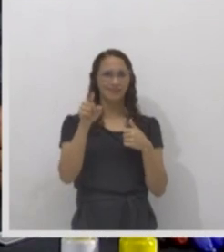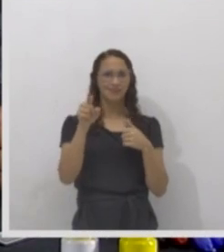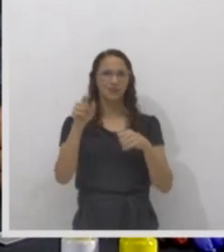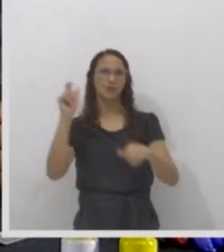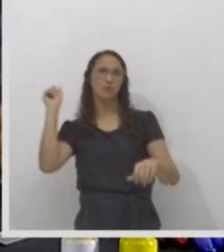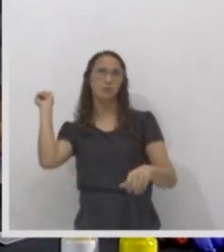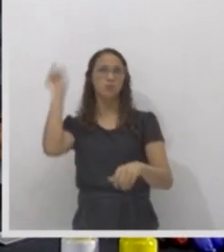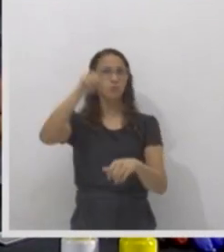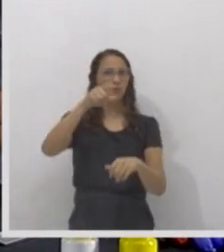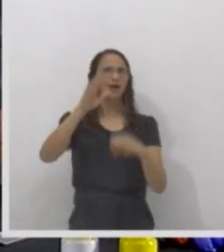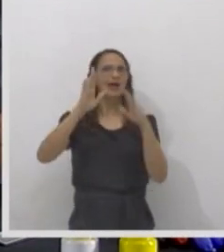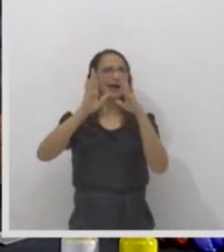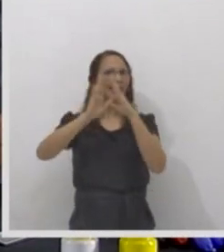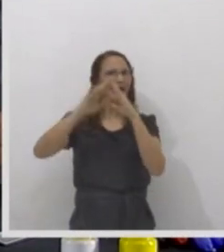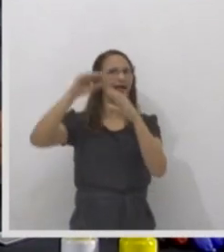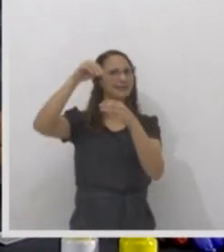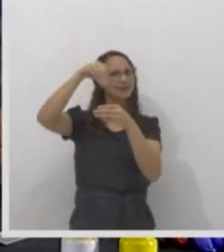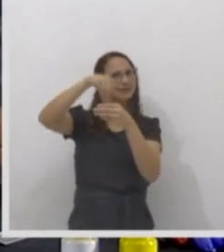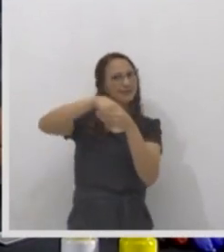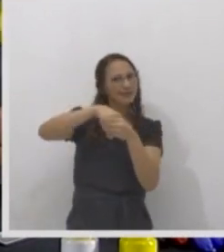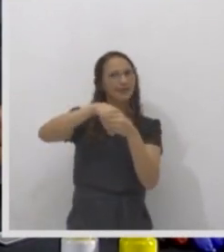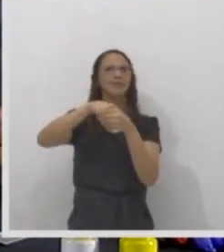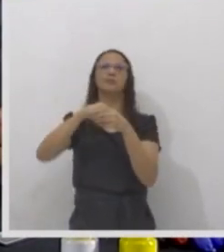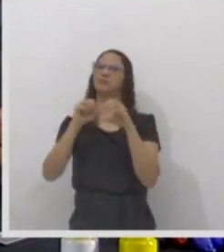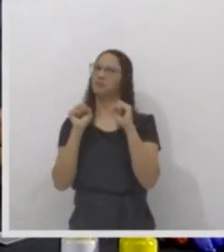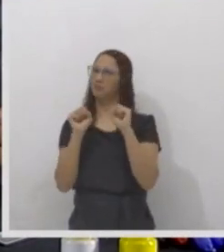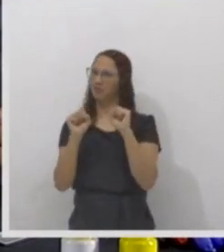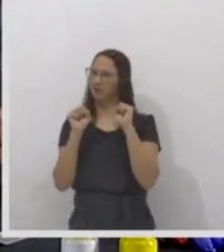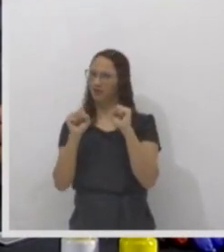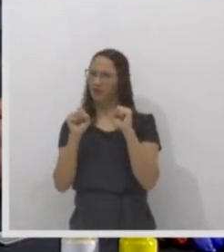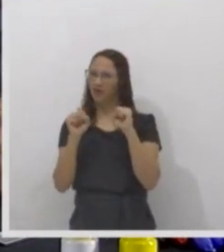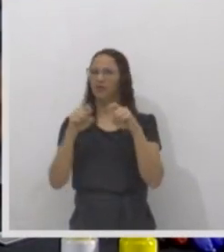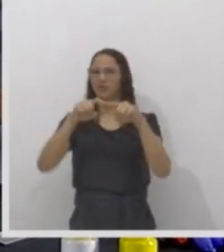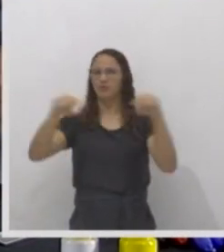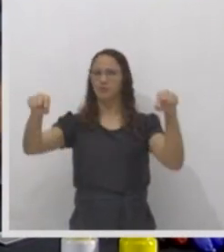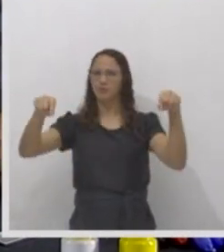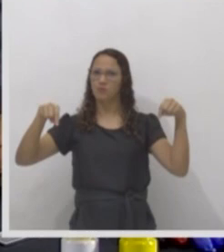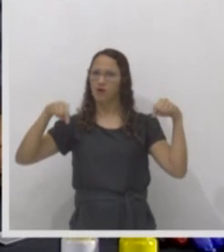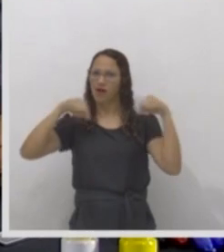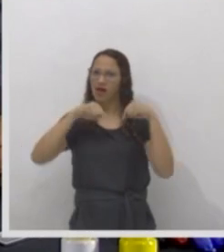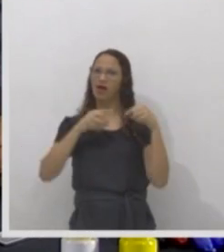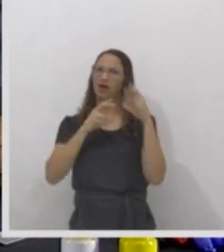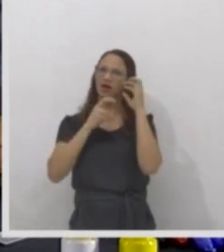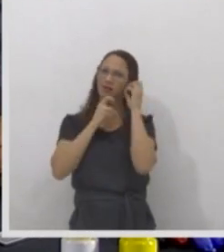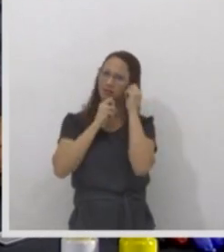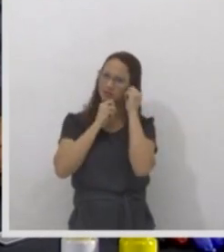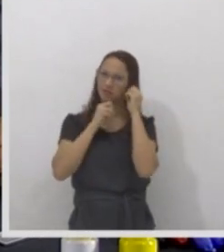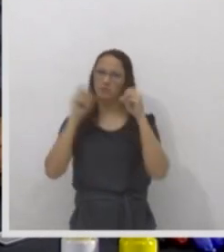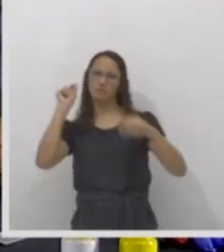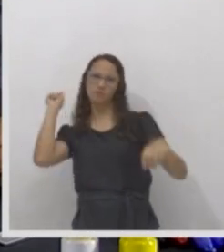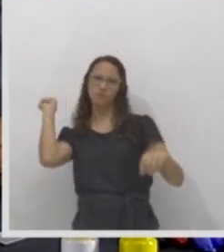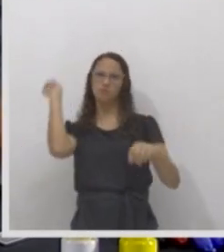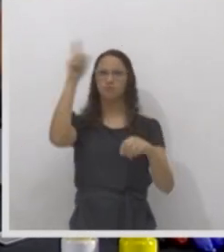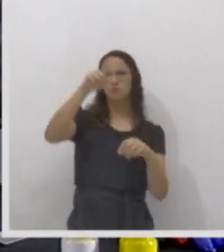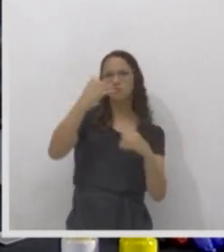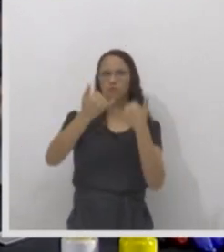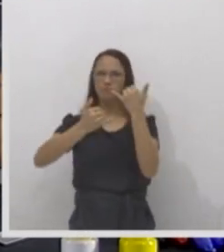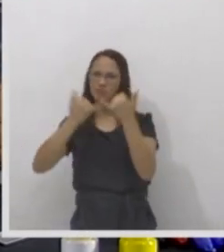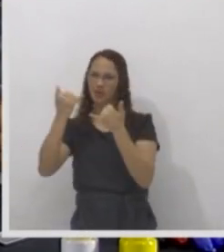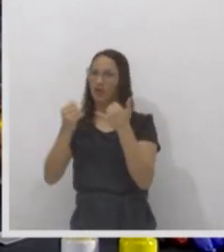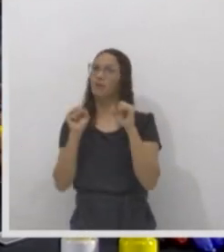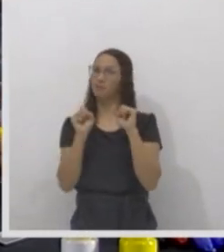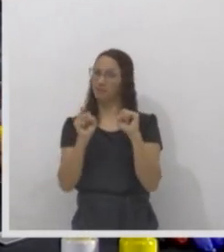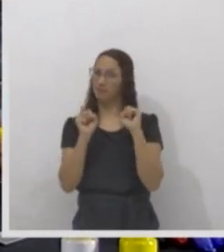avião dentro de casa, no pátio, aí no seu quarto. Ele voa bem baixinho, dá para você se divertir. Agora,